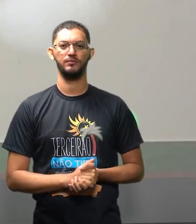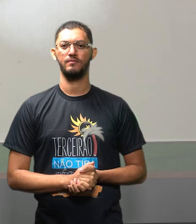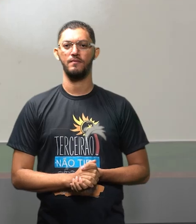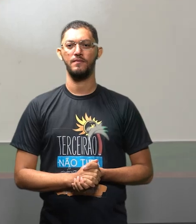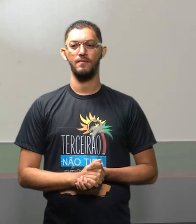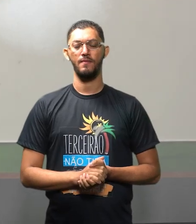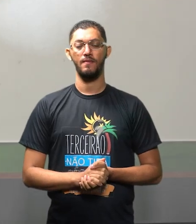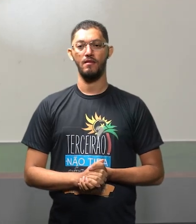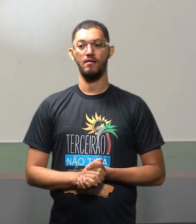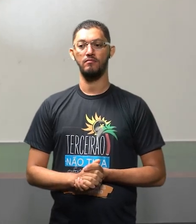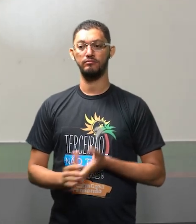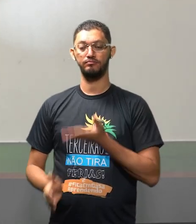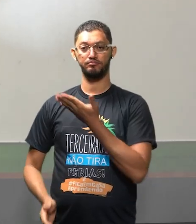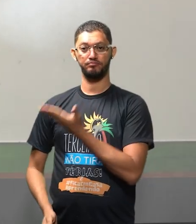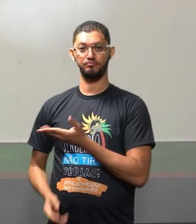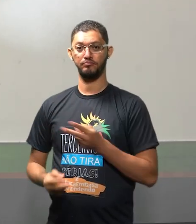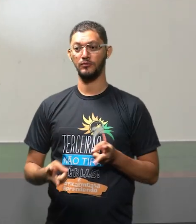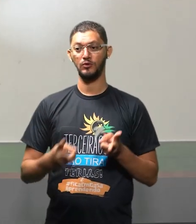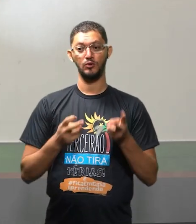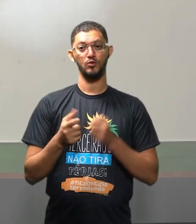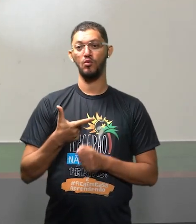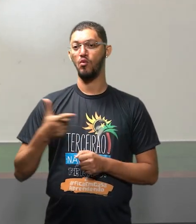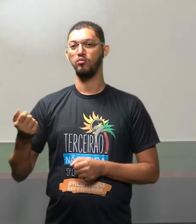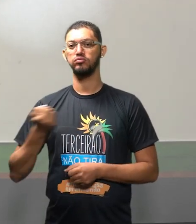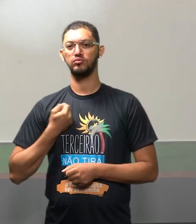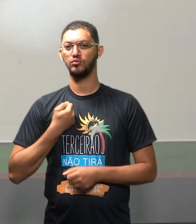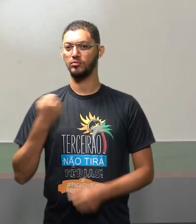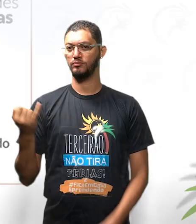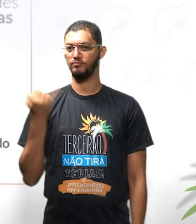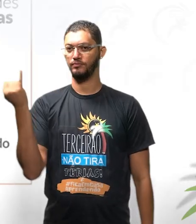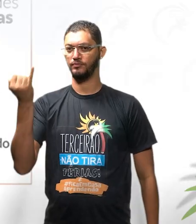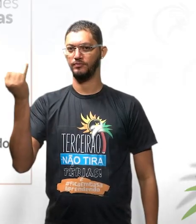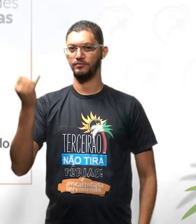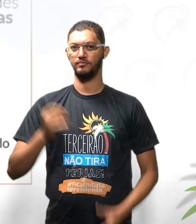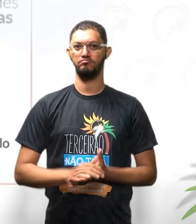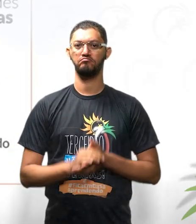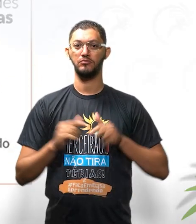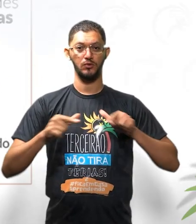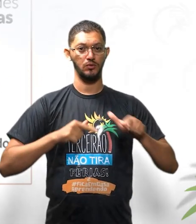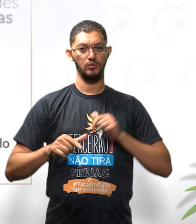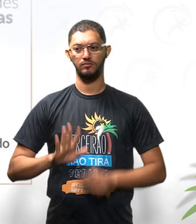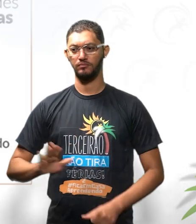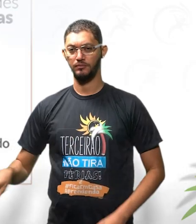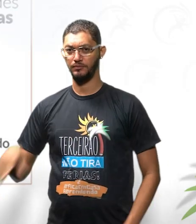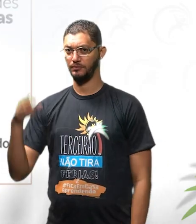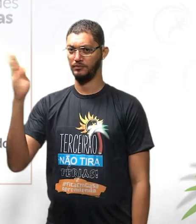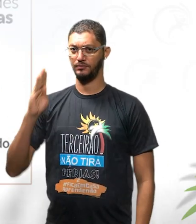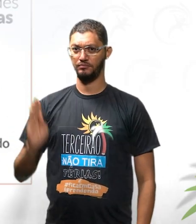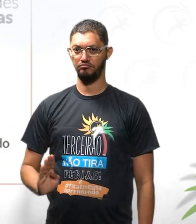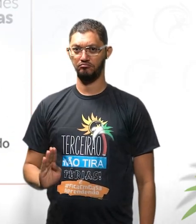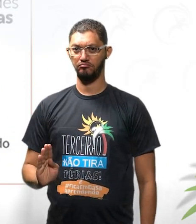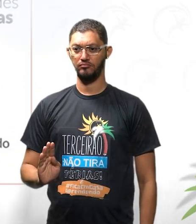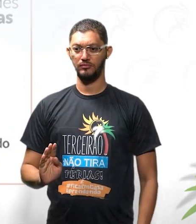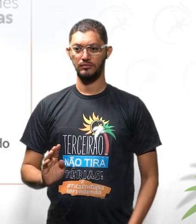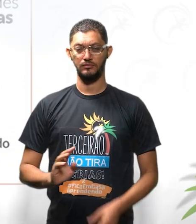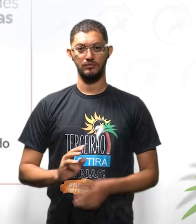slide, nós perceberemos outros dados também importantes. O trabalho infantil no Brasil.